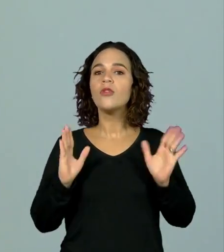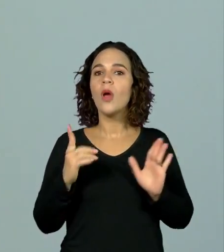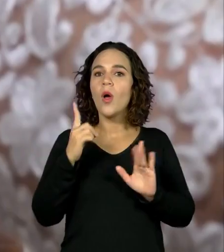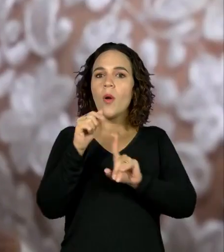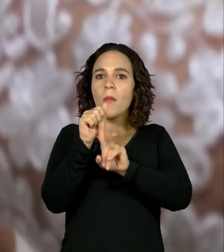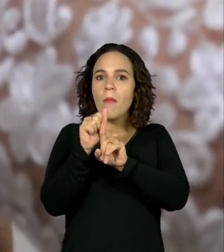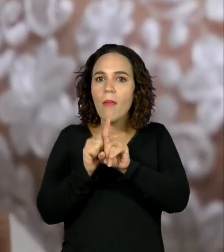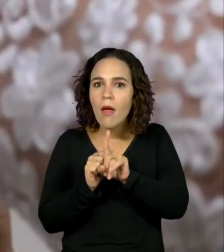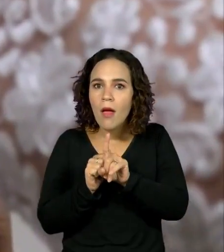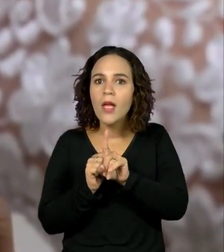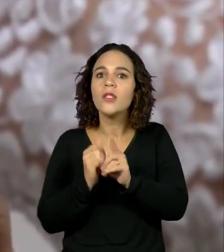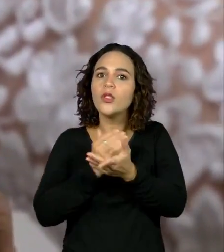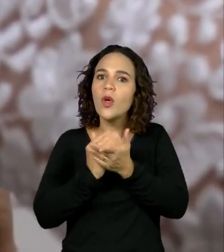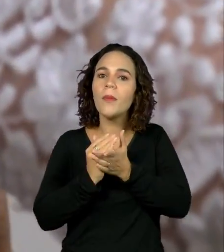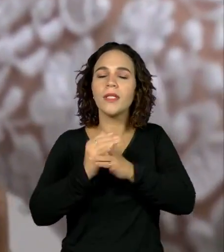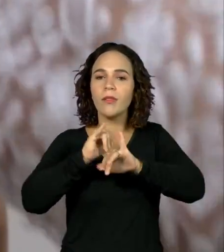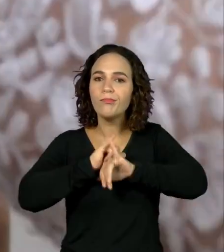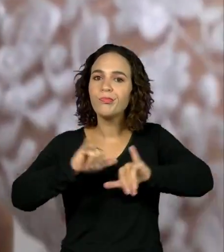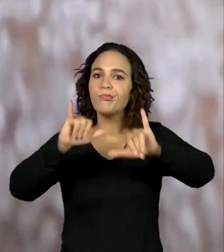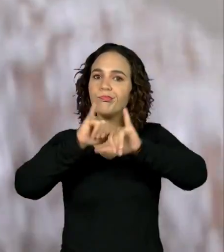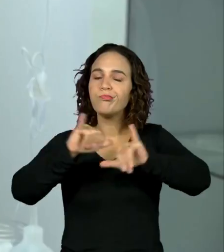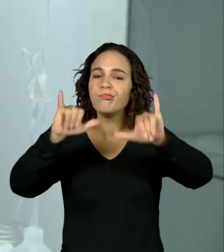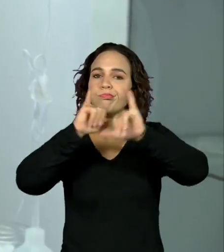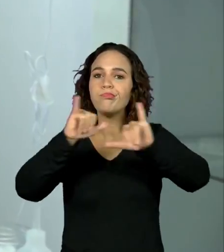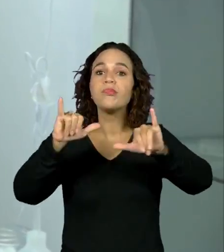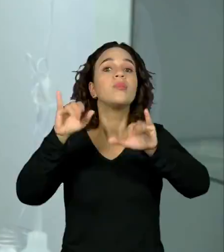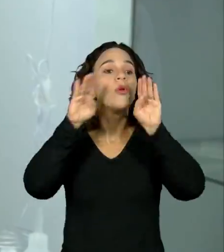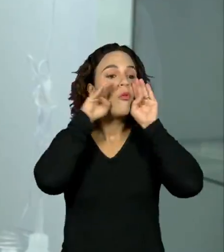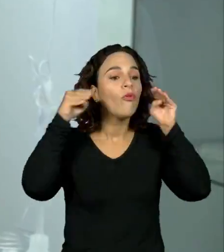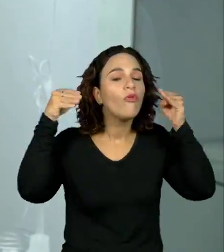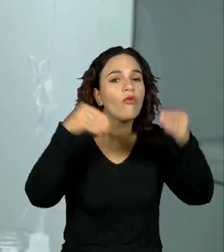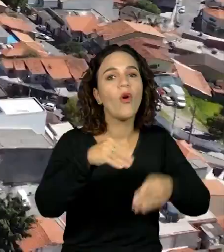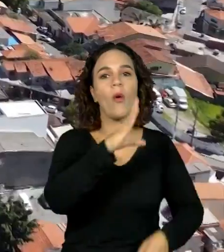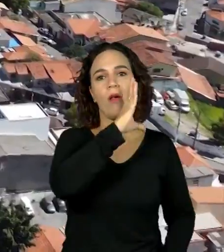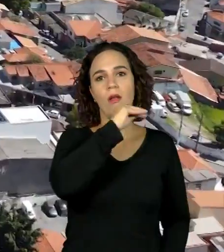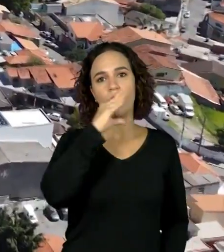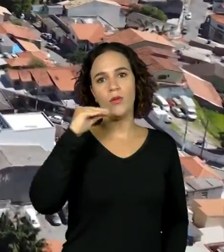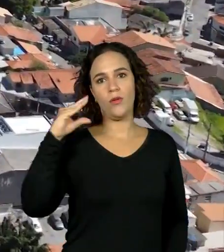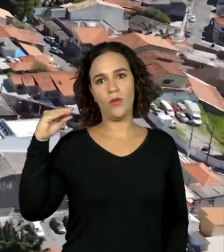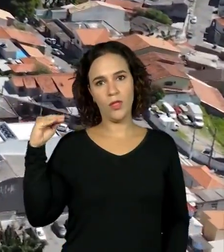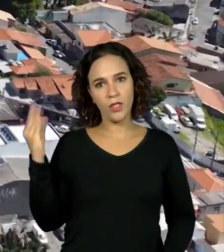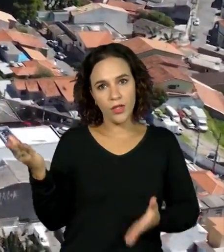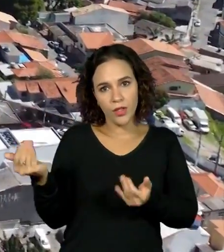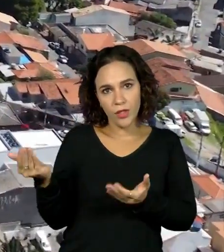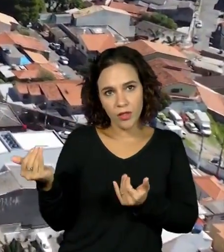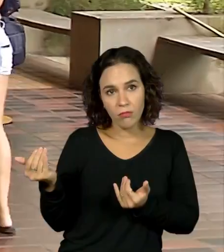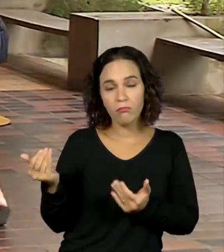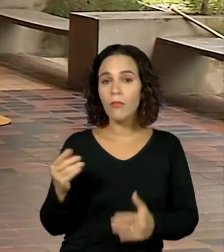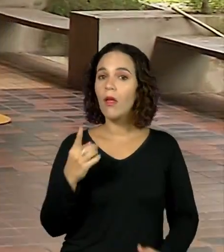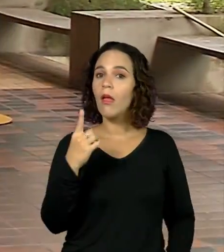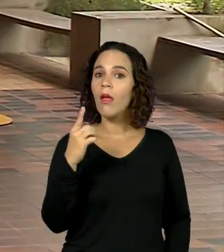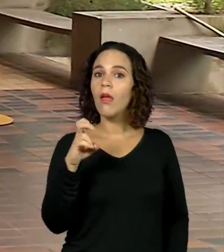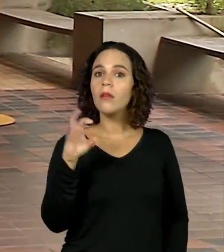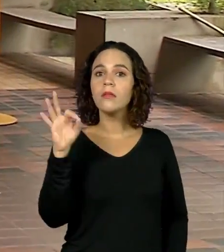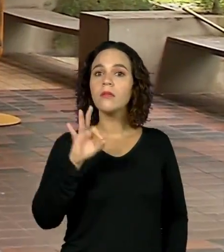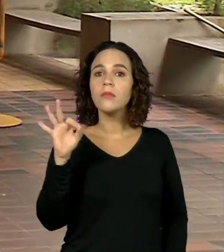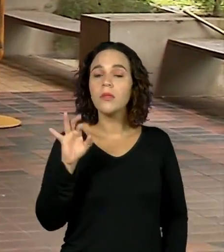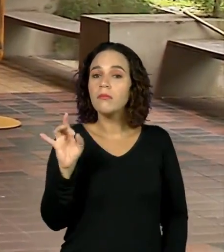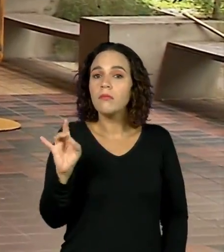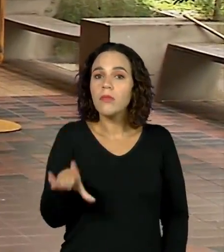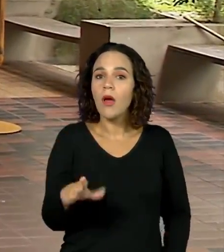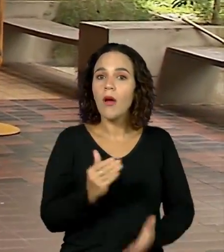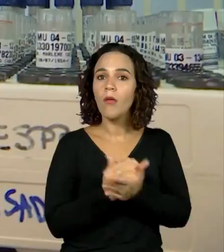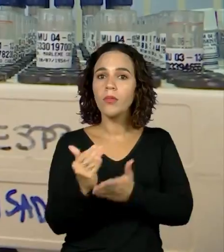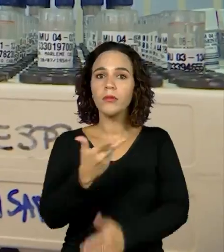da campanha de vacinação, que tem como público-alvo os adolescentes, menos de 15% deles iniciou a